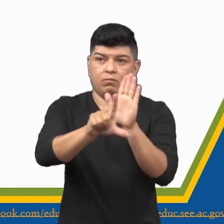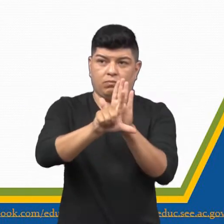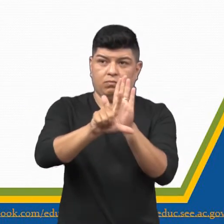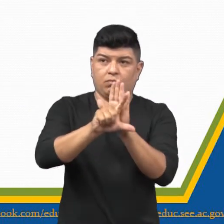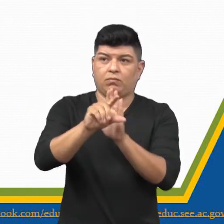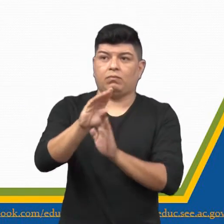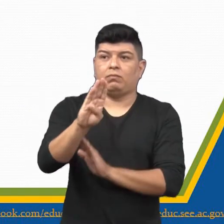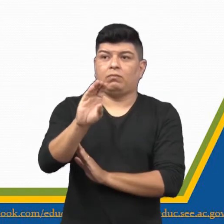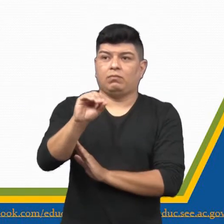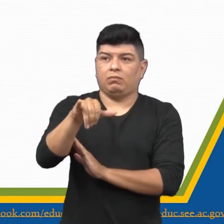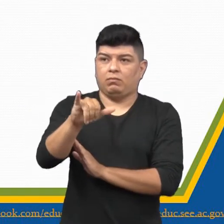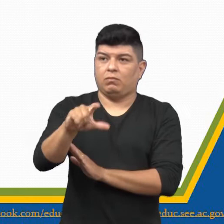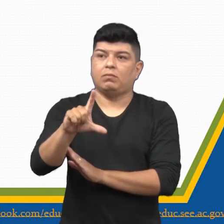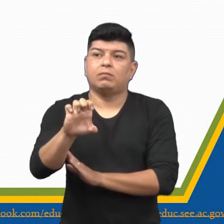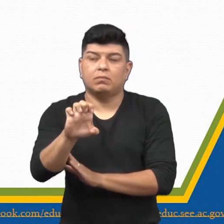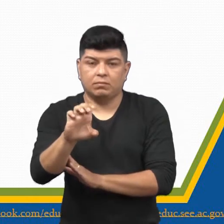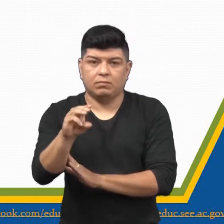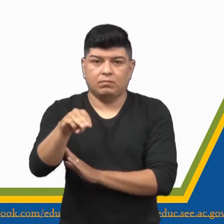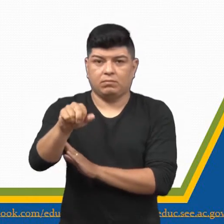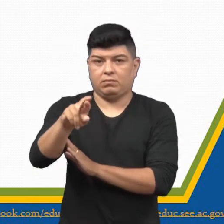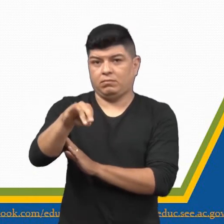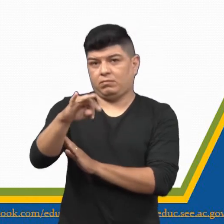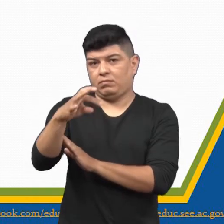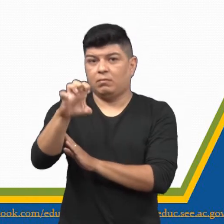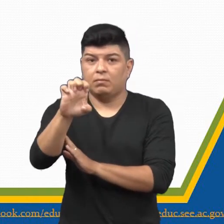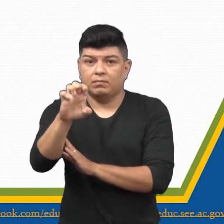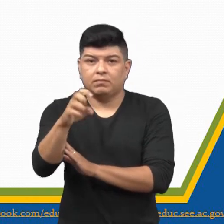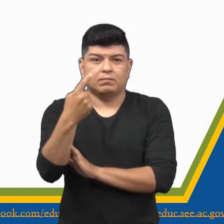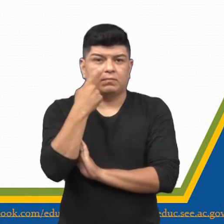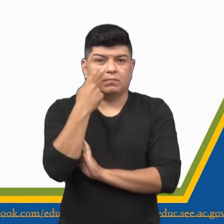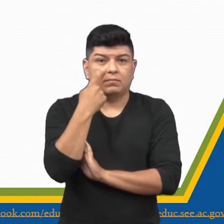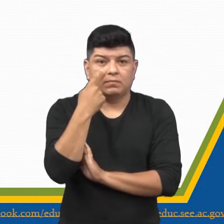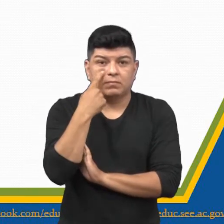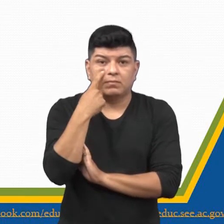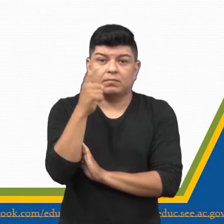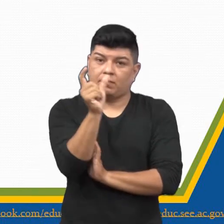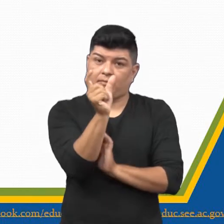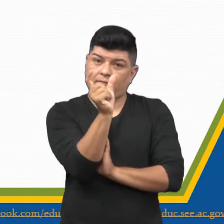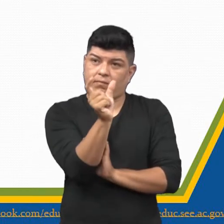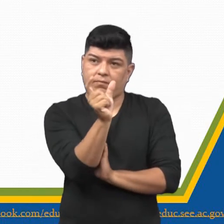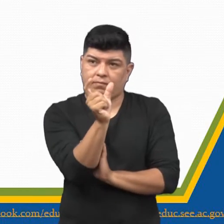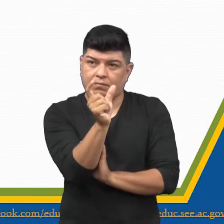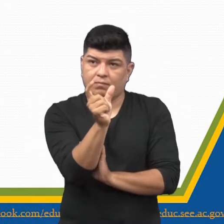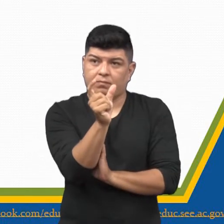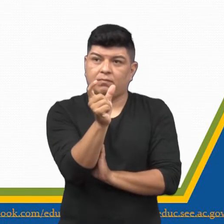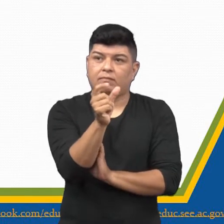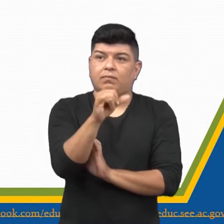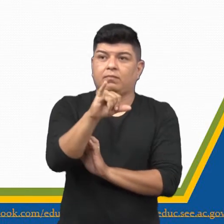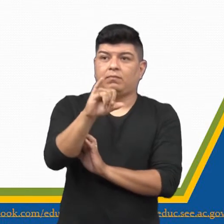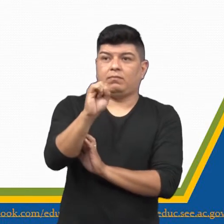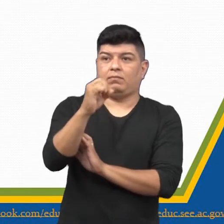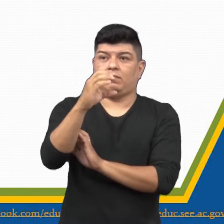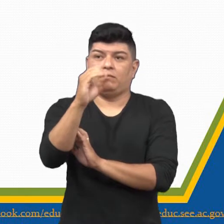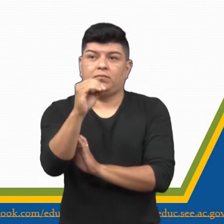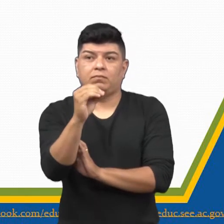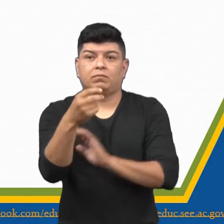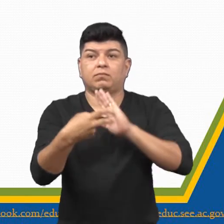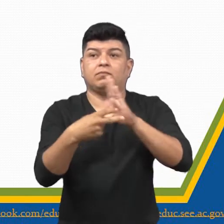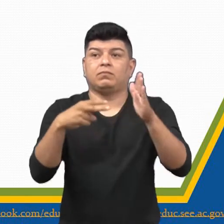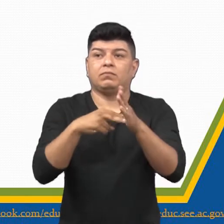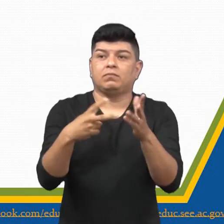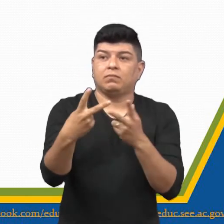Boyle-Mariotti. Observe a palavra isotérmica. Iso quer dizer igual. Térmica se refere